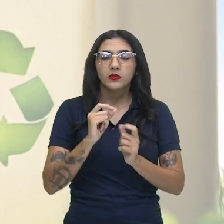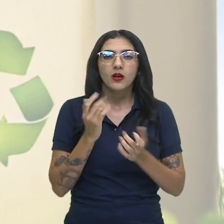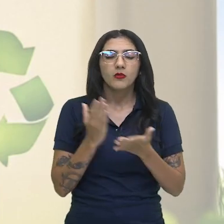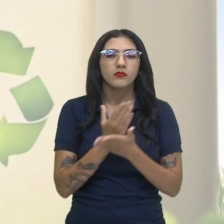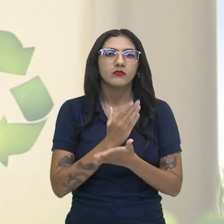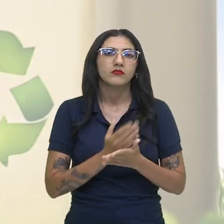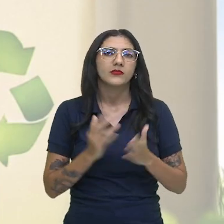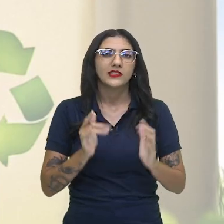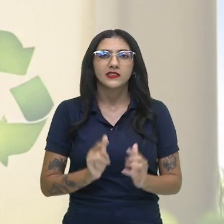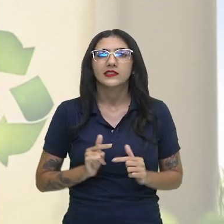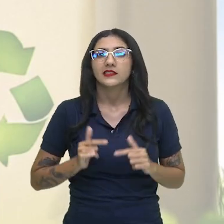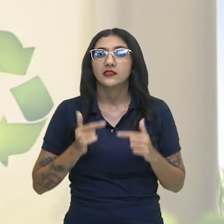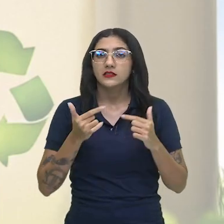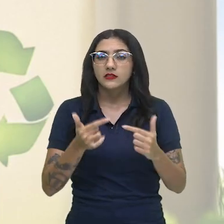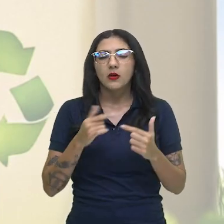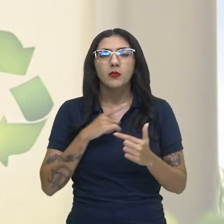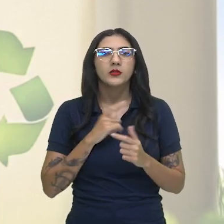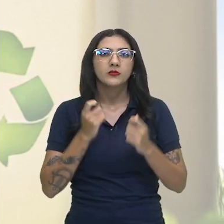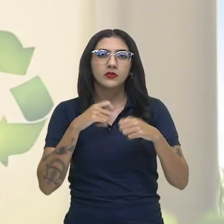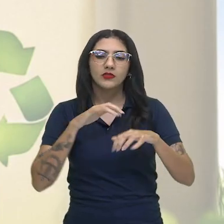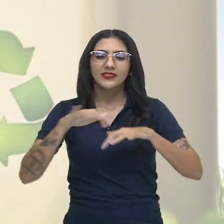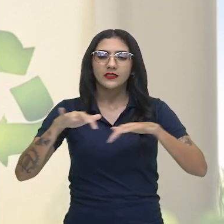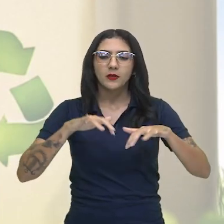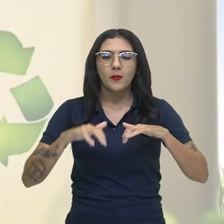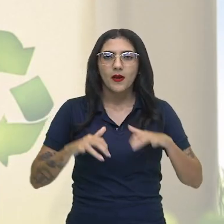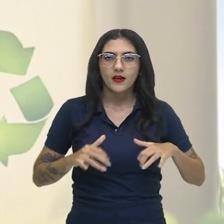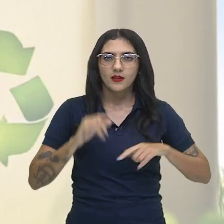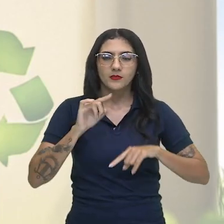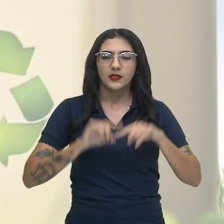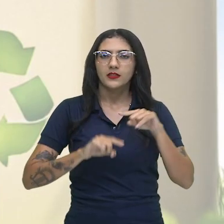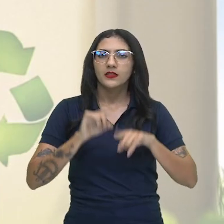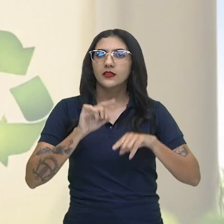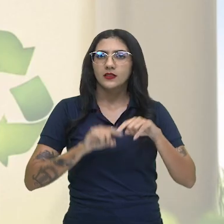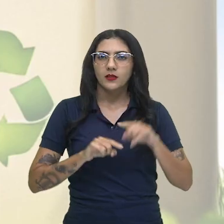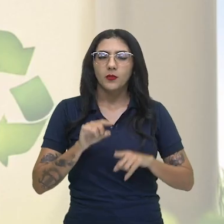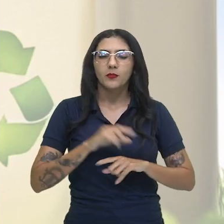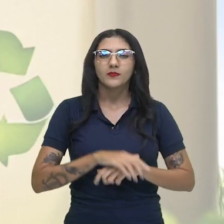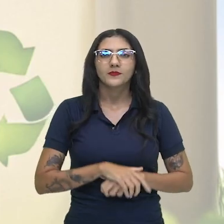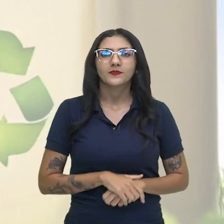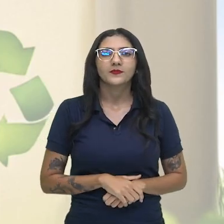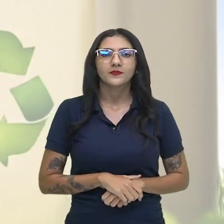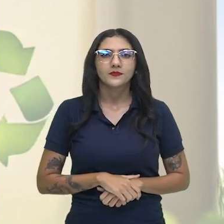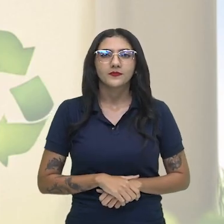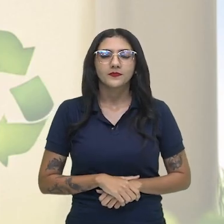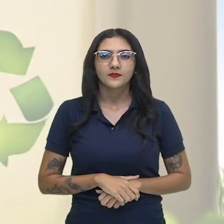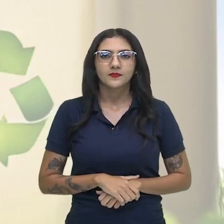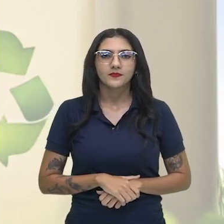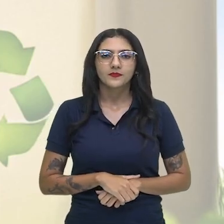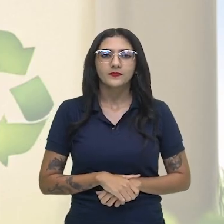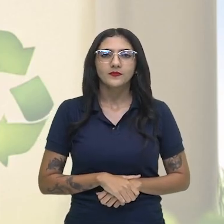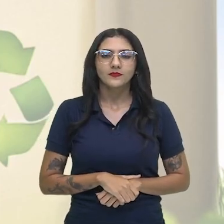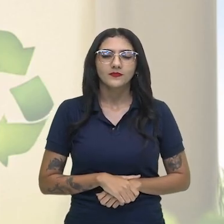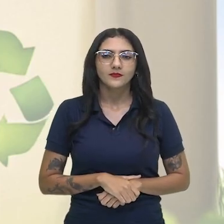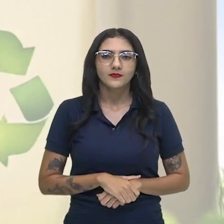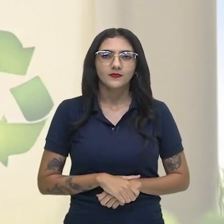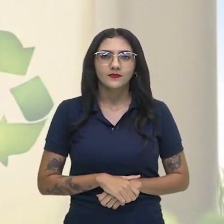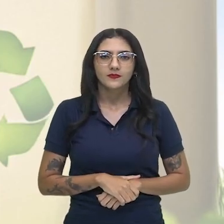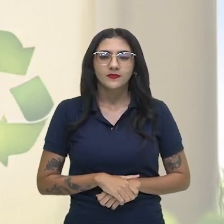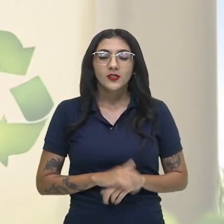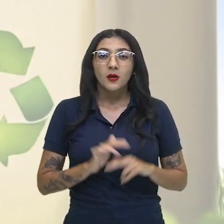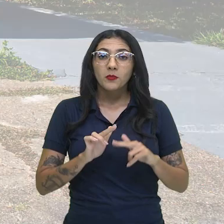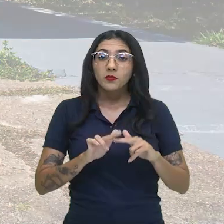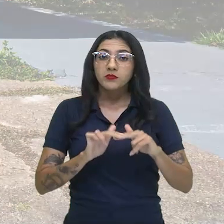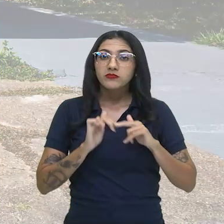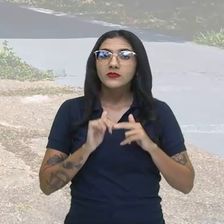ações para separar todo o material que vai ser reciclado. Então, é por isso que agora a gente vai aqui